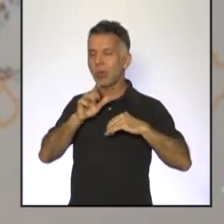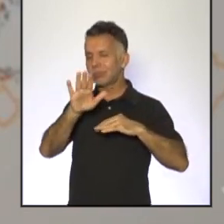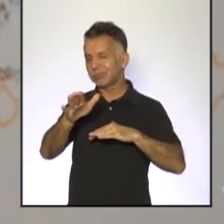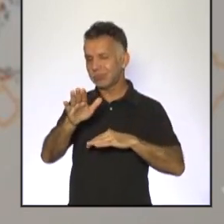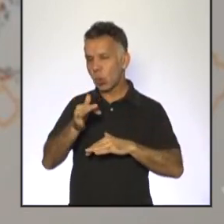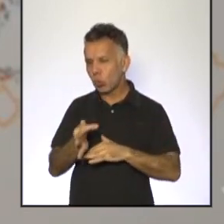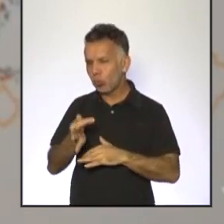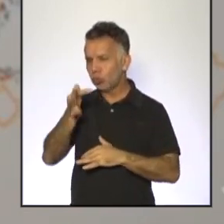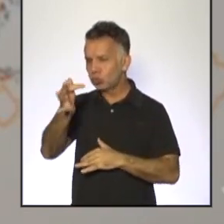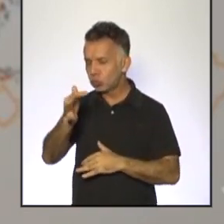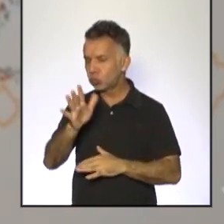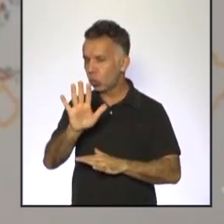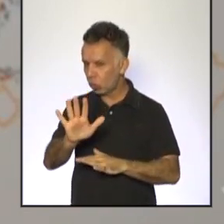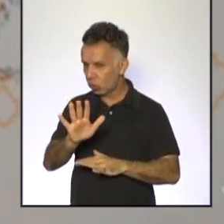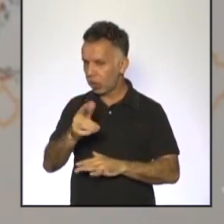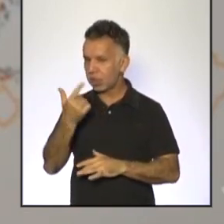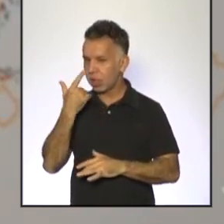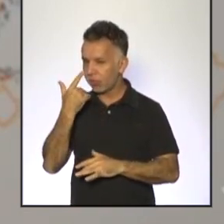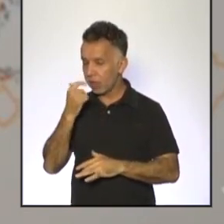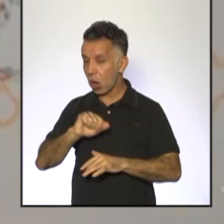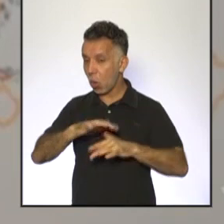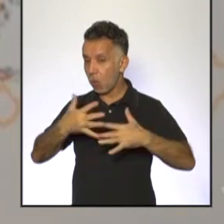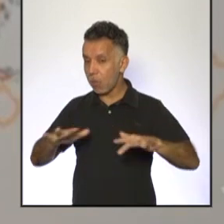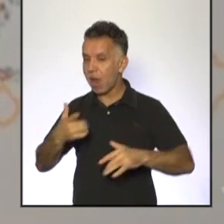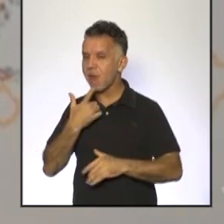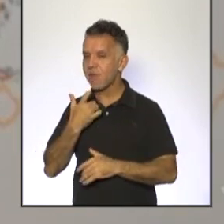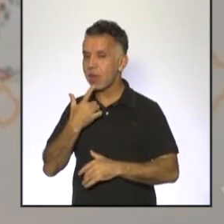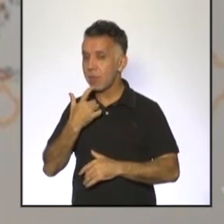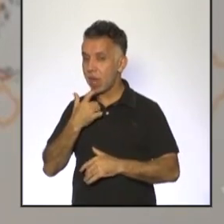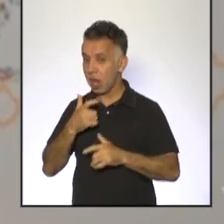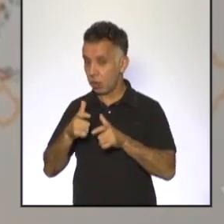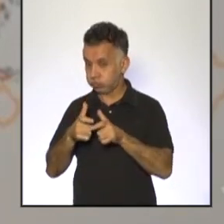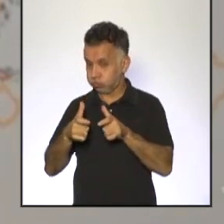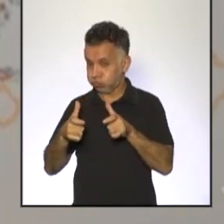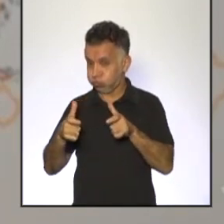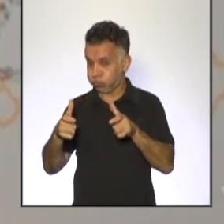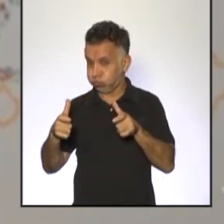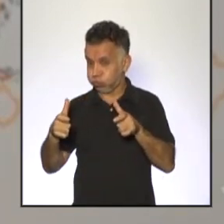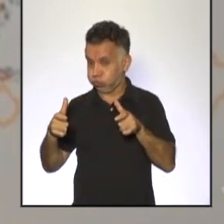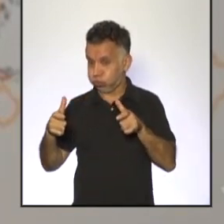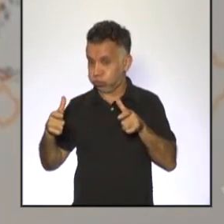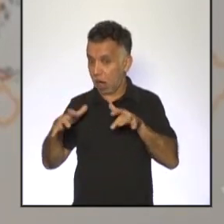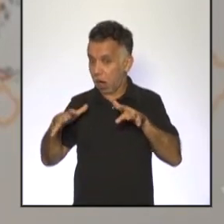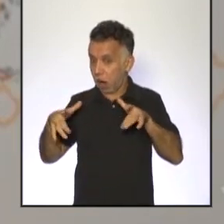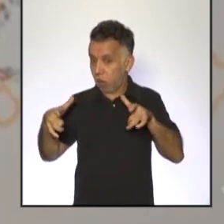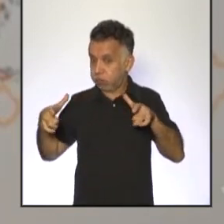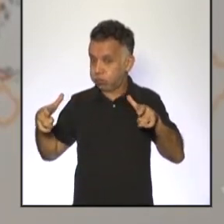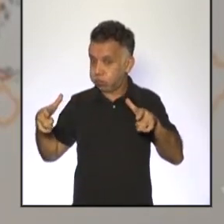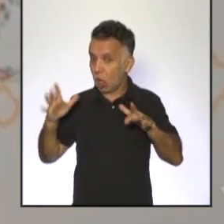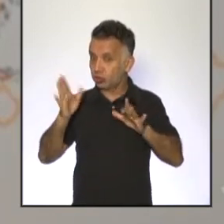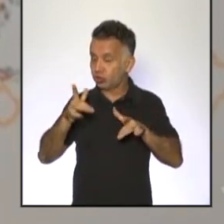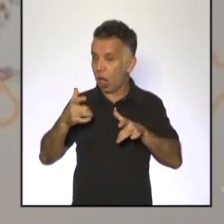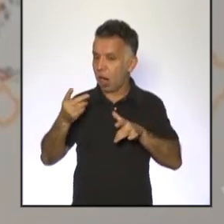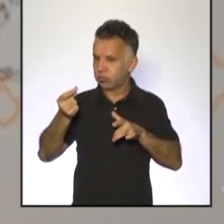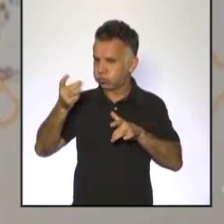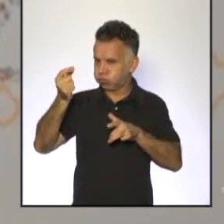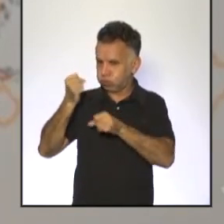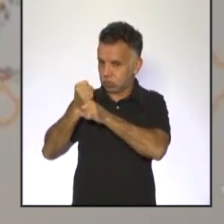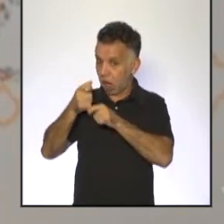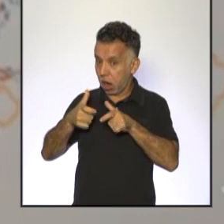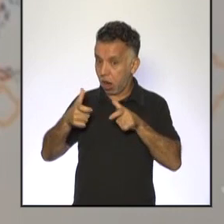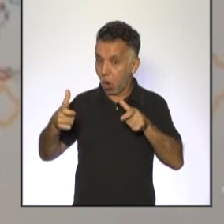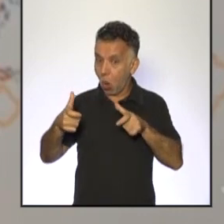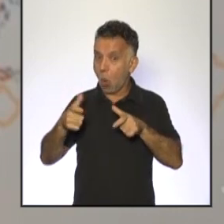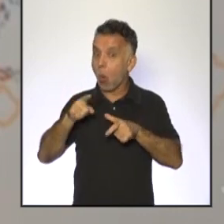que ele continua se expandindo, lembrando, numa escala de tempo geológica, dezenas de milhões de ele